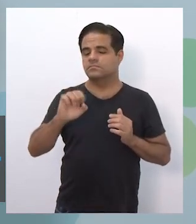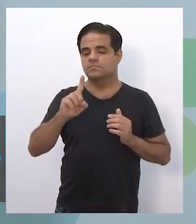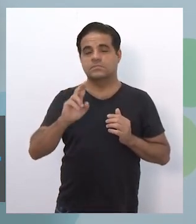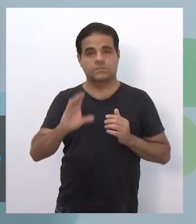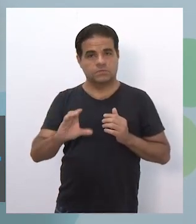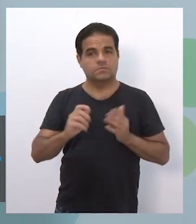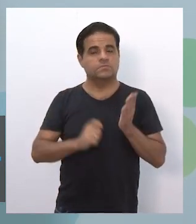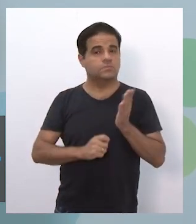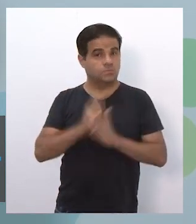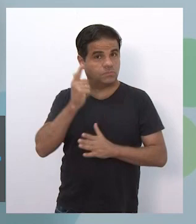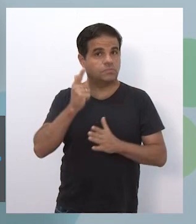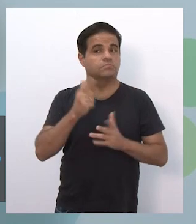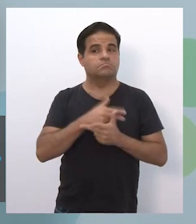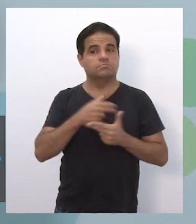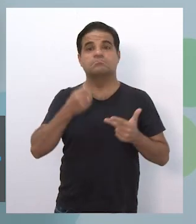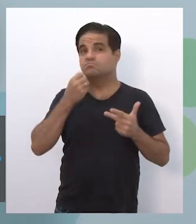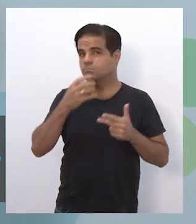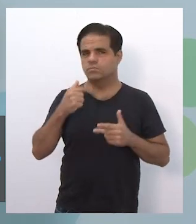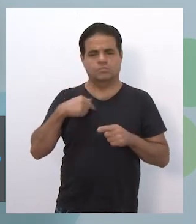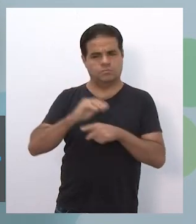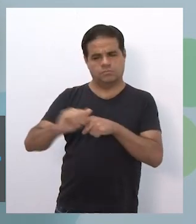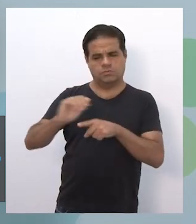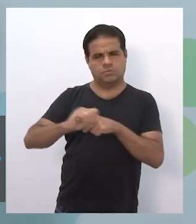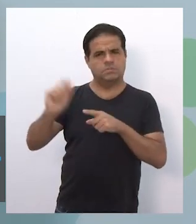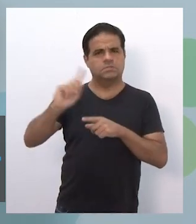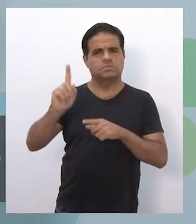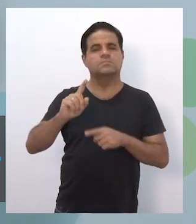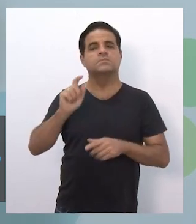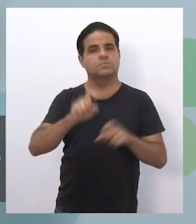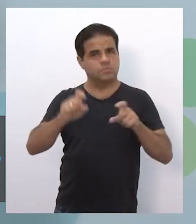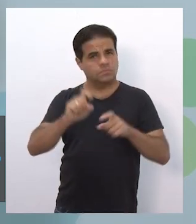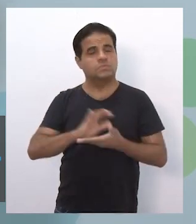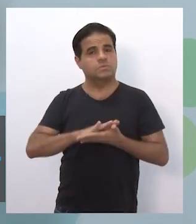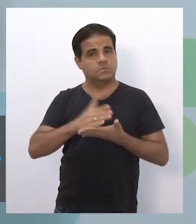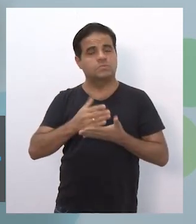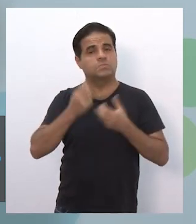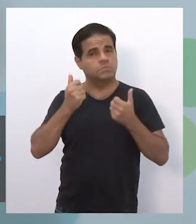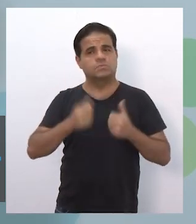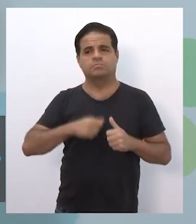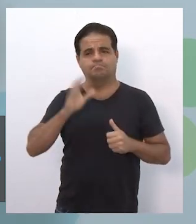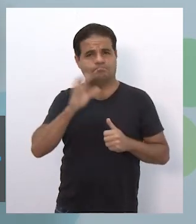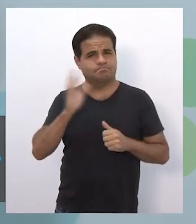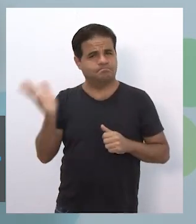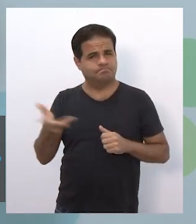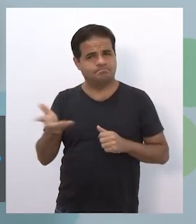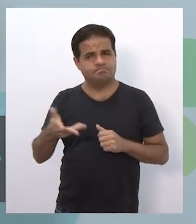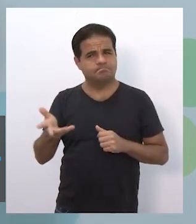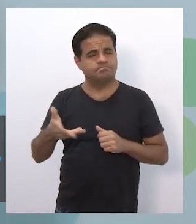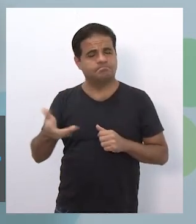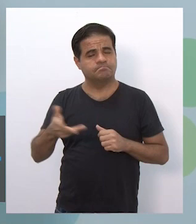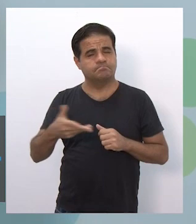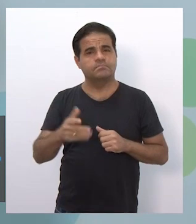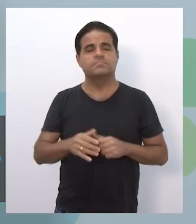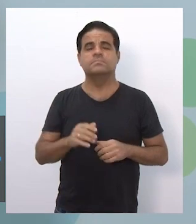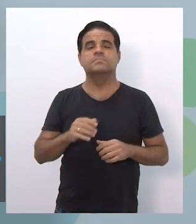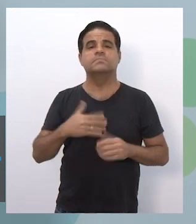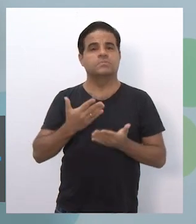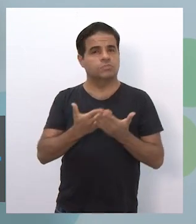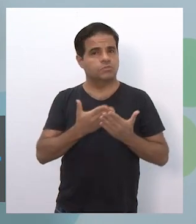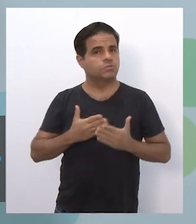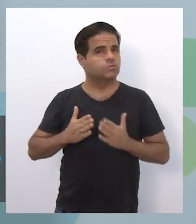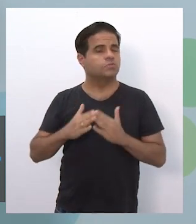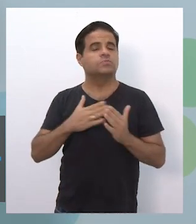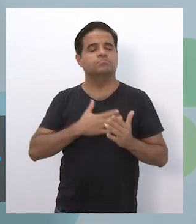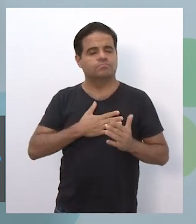boa, tá? Não é puxando o saco nem nada, mas é um computador muito rápido, muito veloz. E as escolas estão